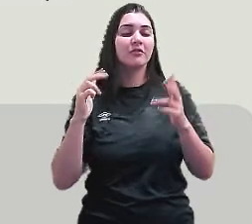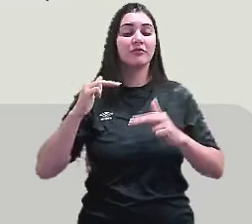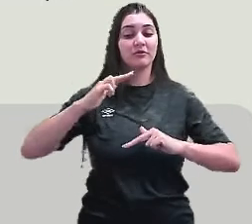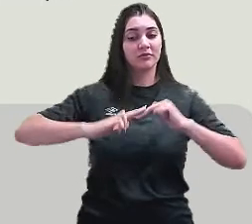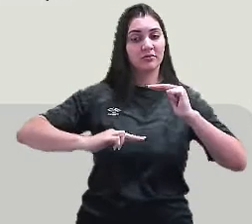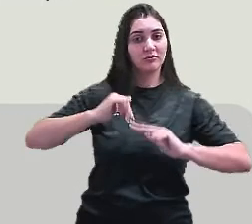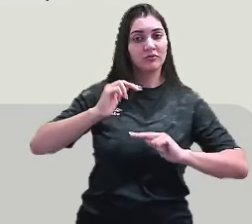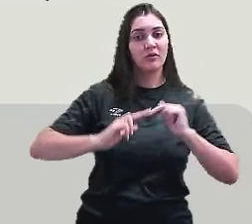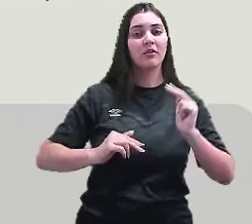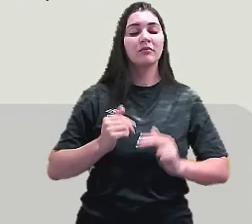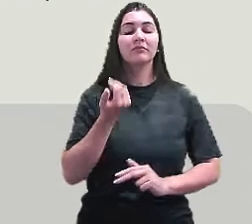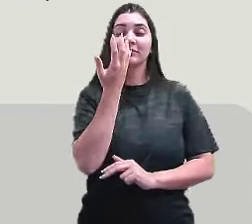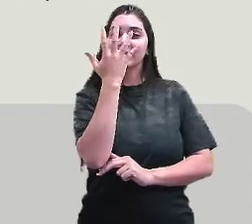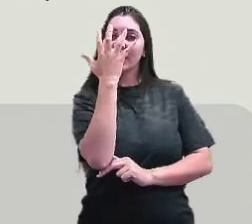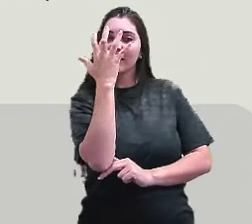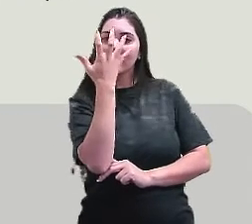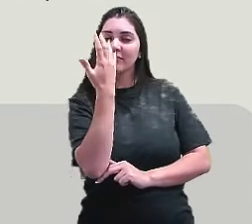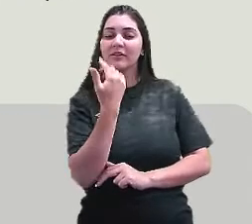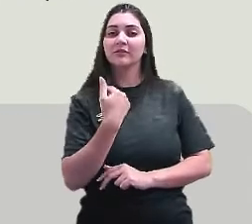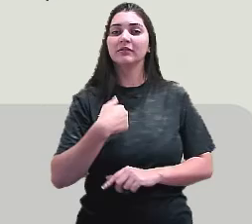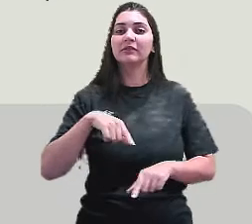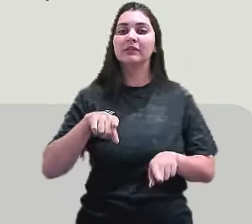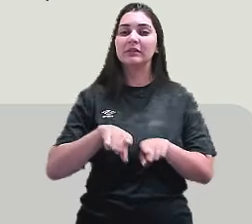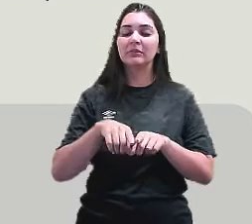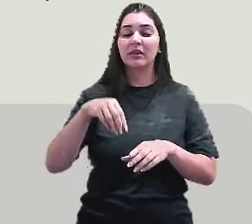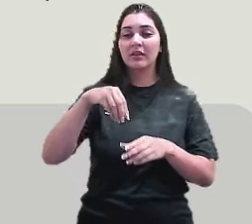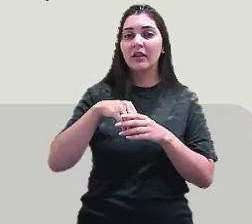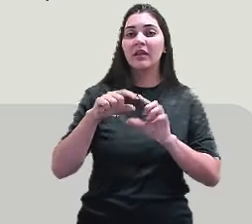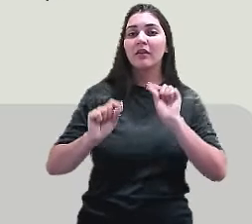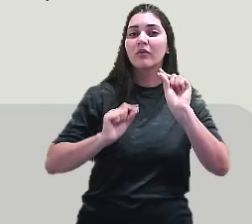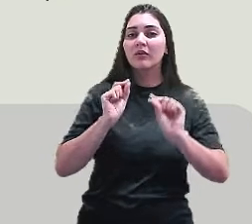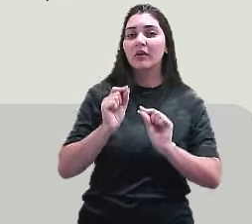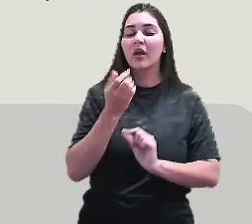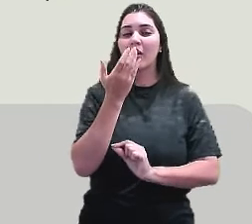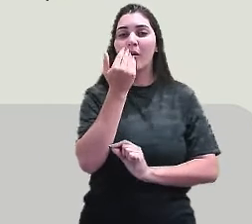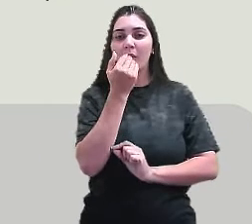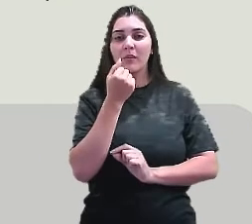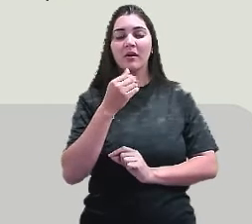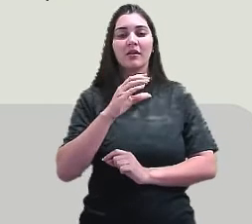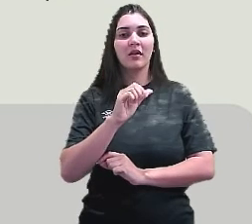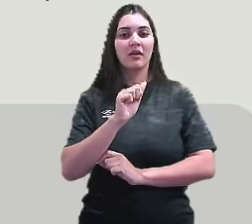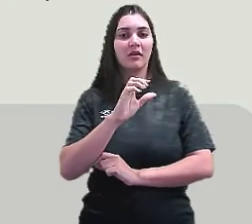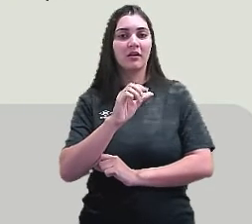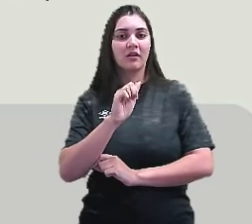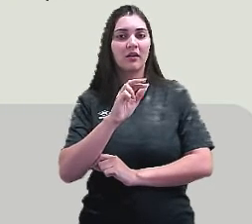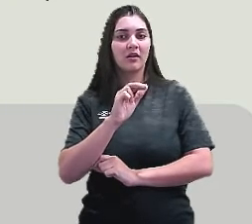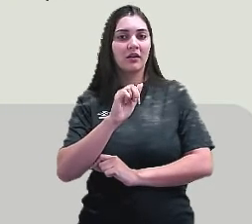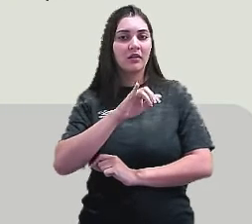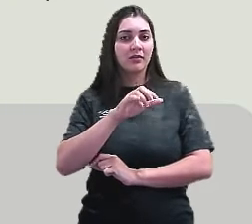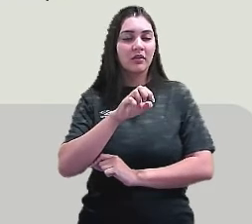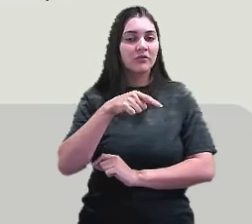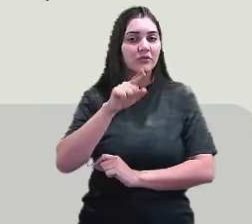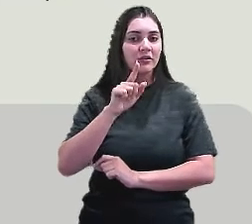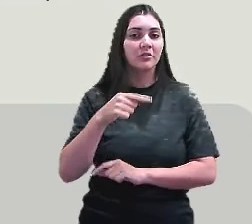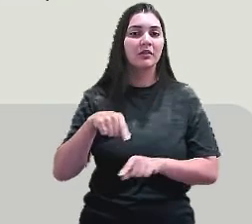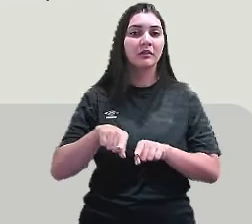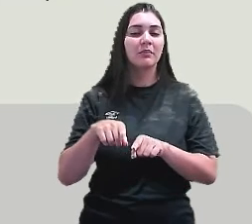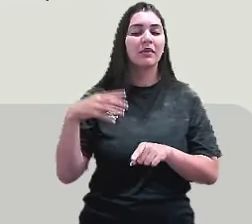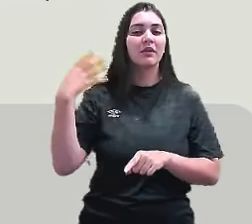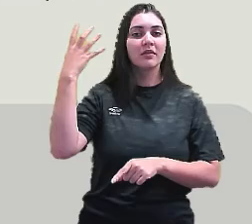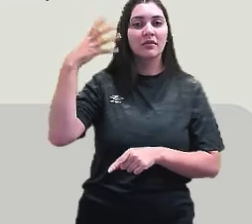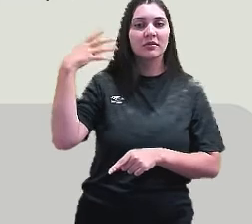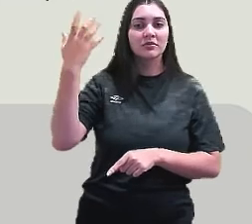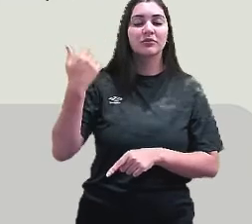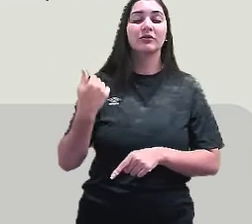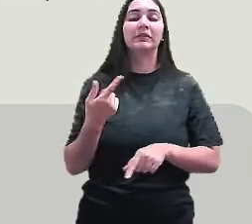o Carnaval. Ele está incluído também nas comidas, o acarajé, canções, literatura